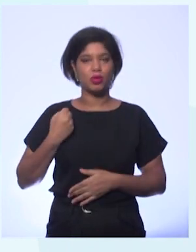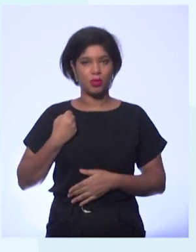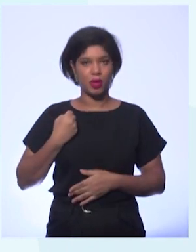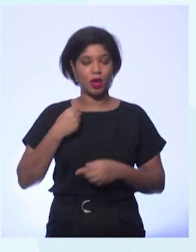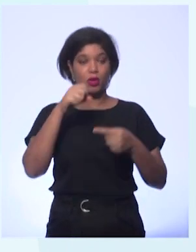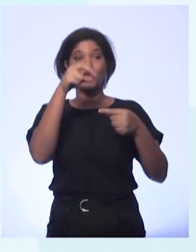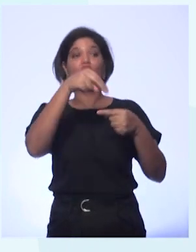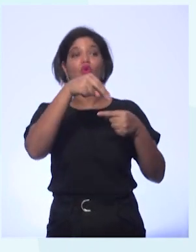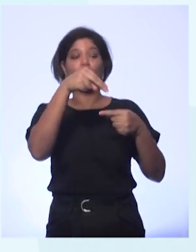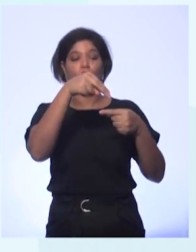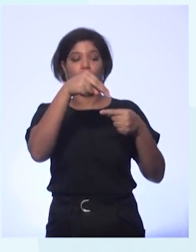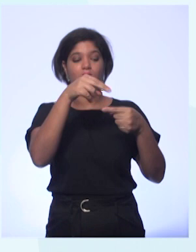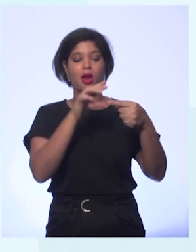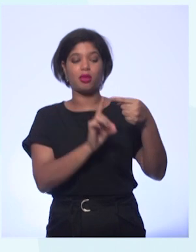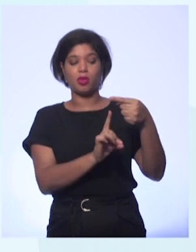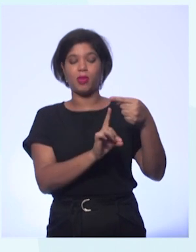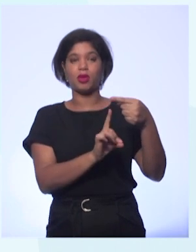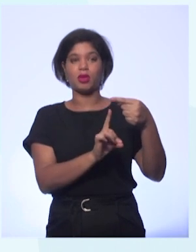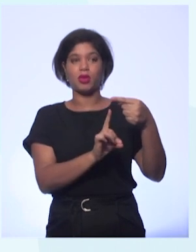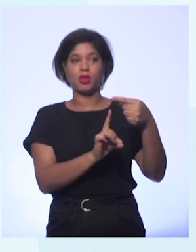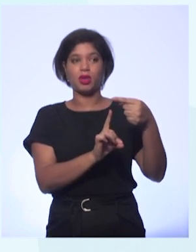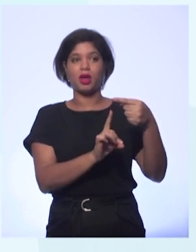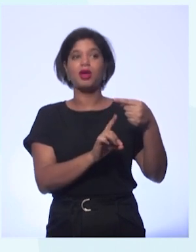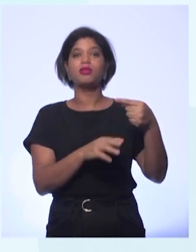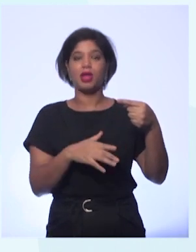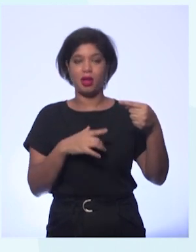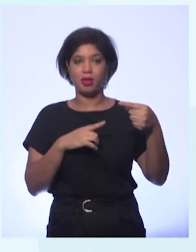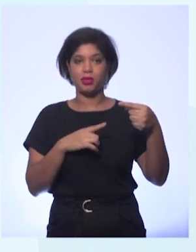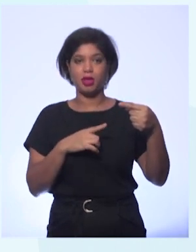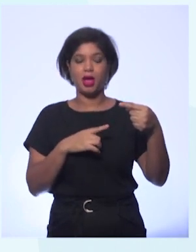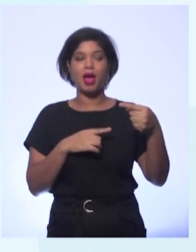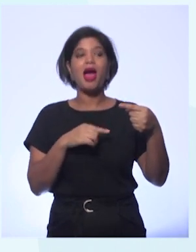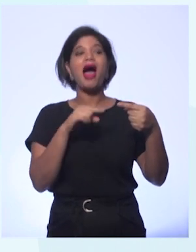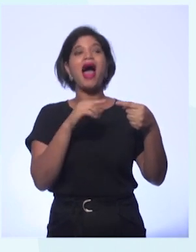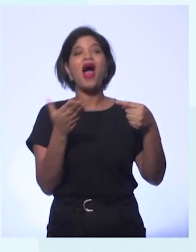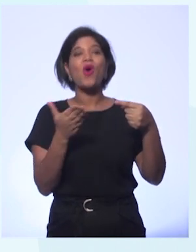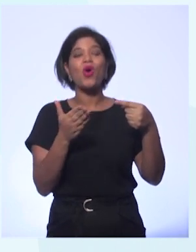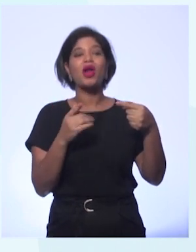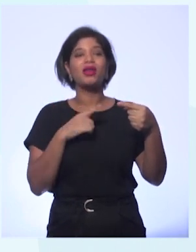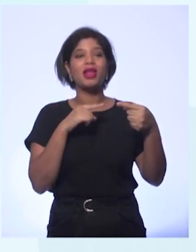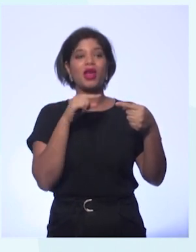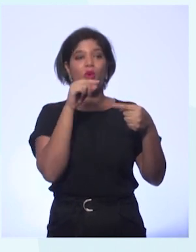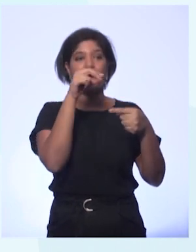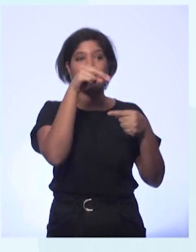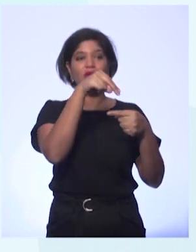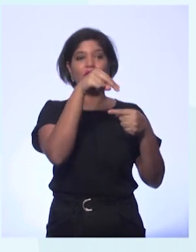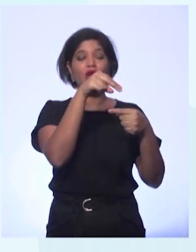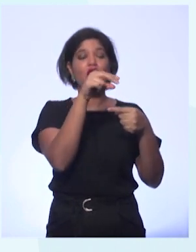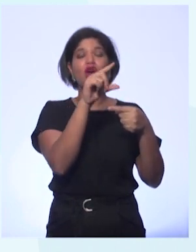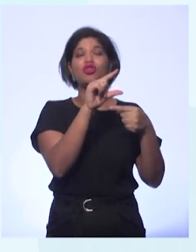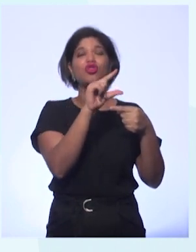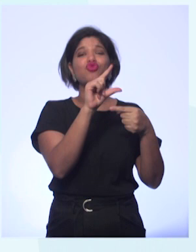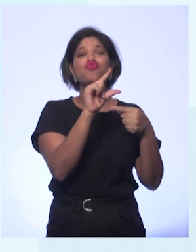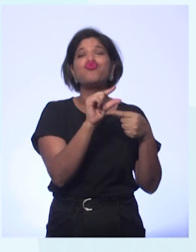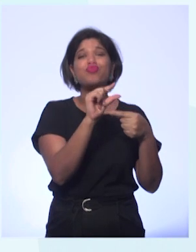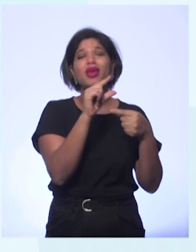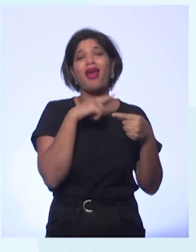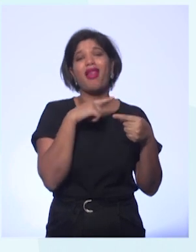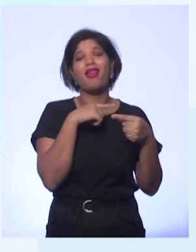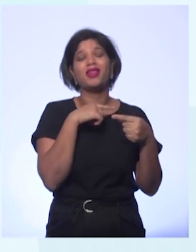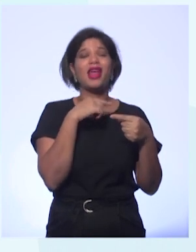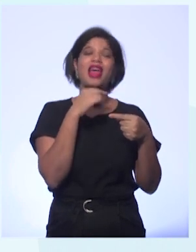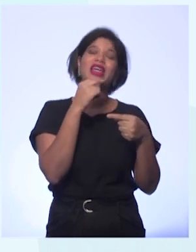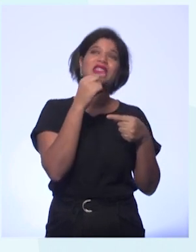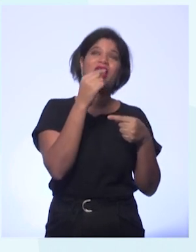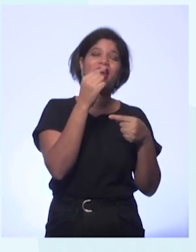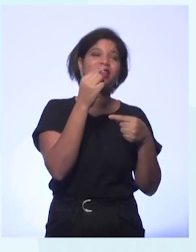denominador. Ah, nessa aqui, o numerador é menor que o denominador. Então, quando o número de cima for